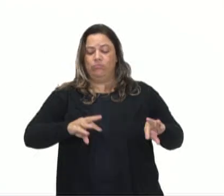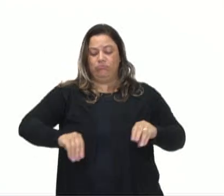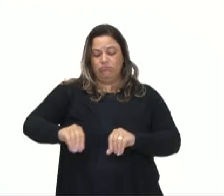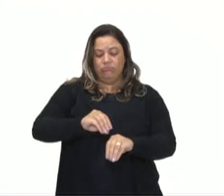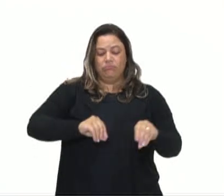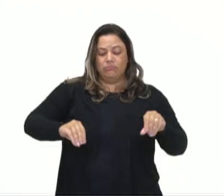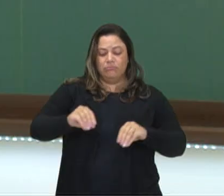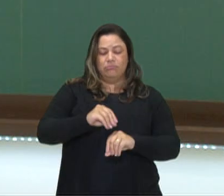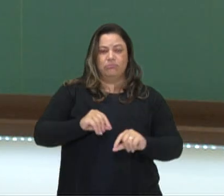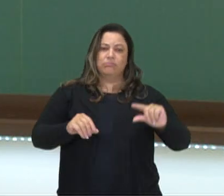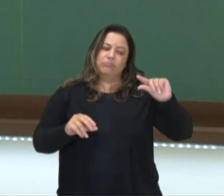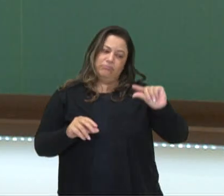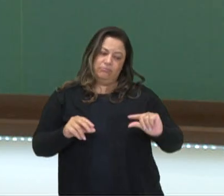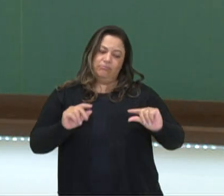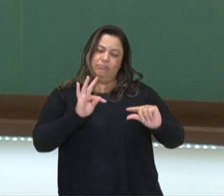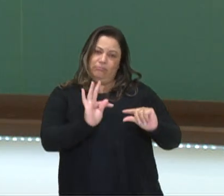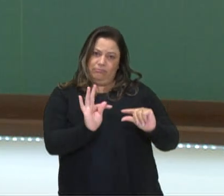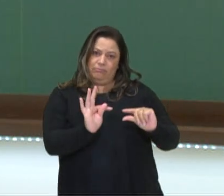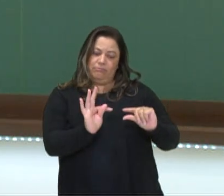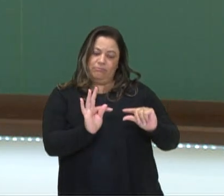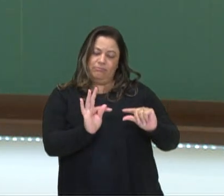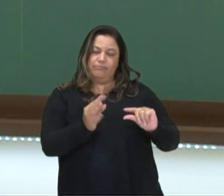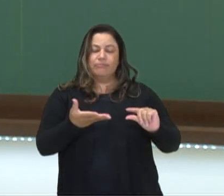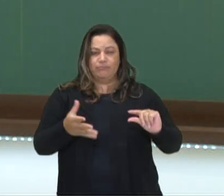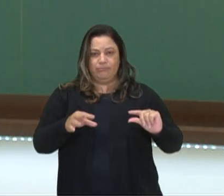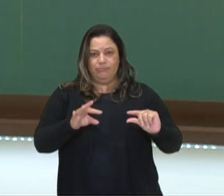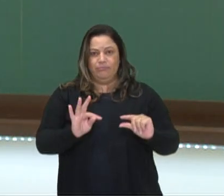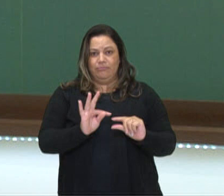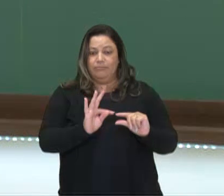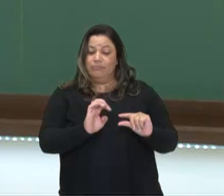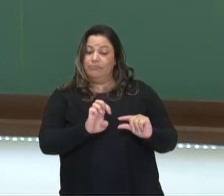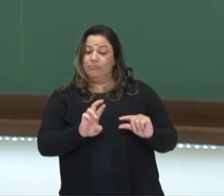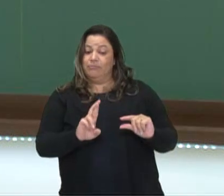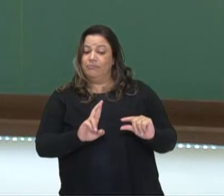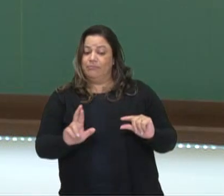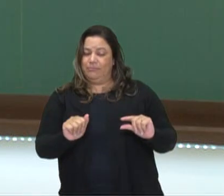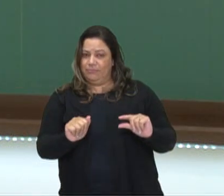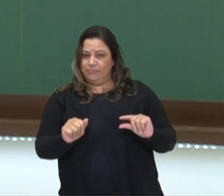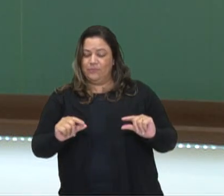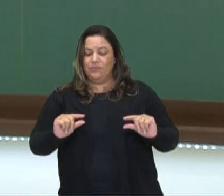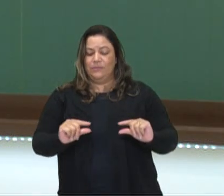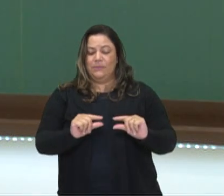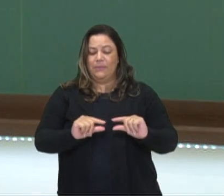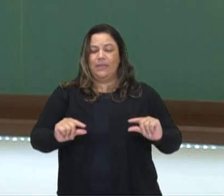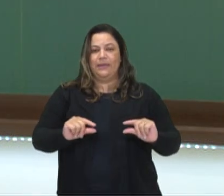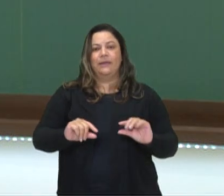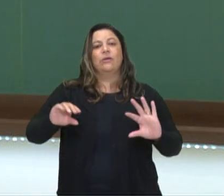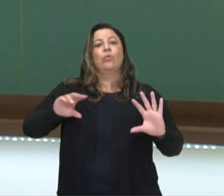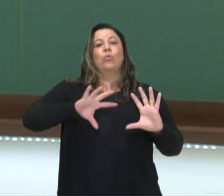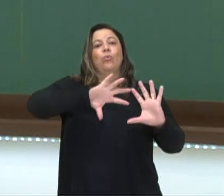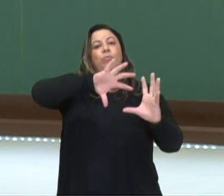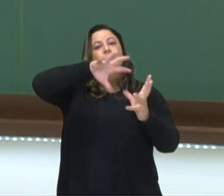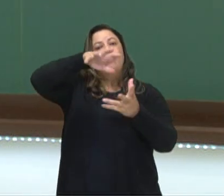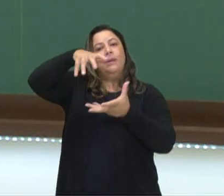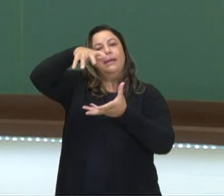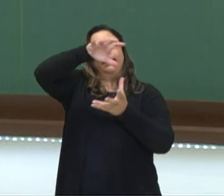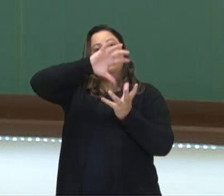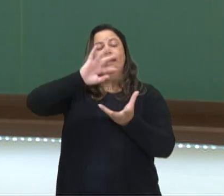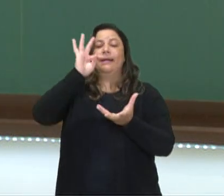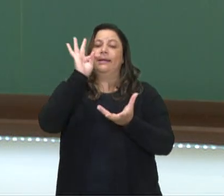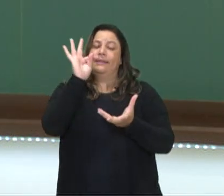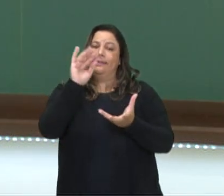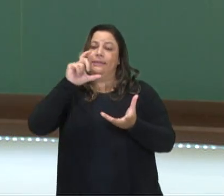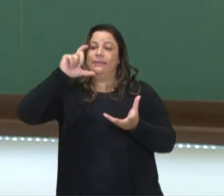que utilizar a letra minúscula. Porém, é importante que você saiba que o nome próprio do nosso planeta Terra deve ter a sua grafia com